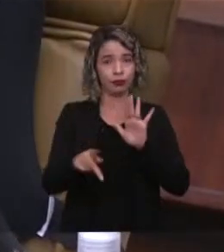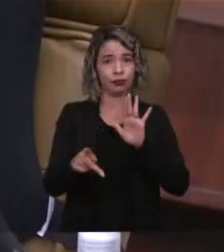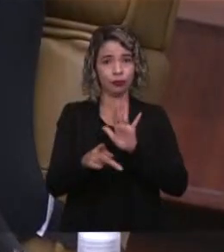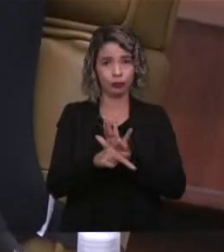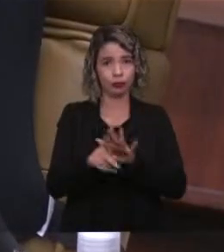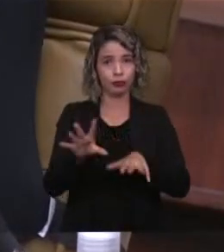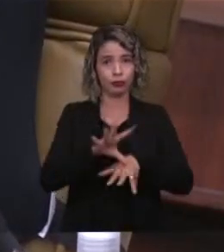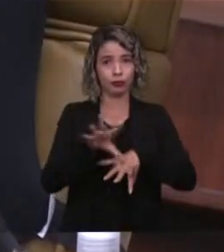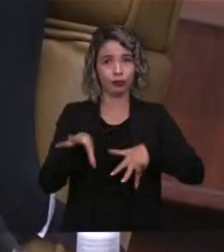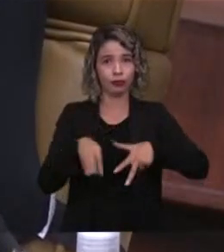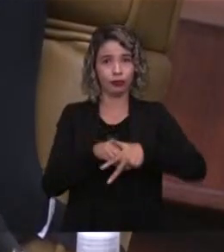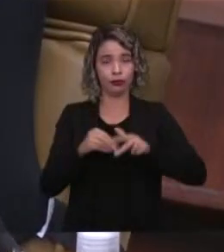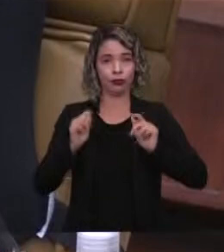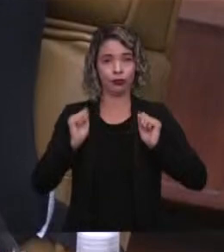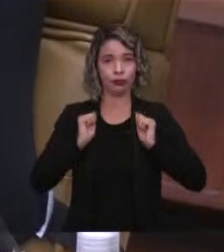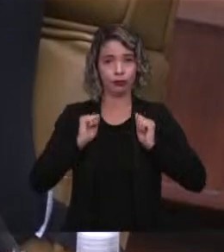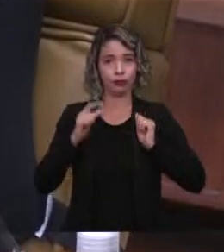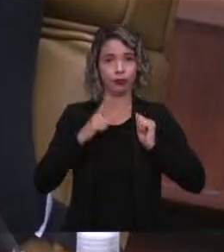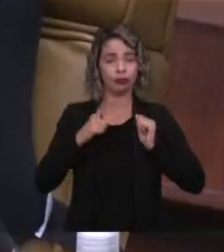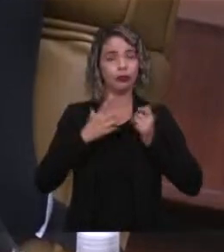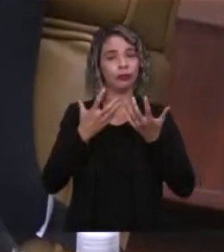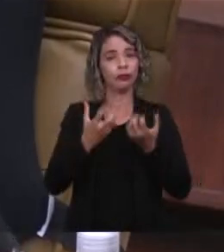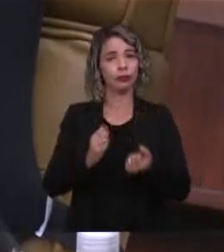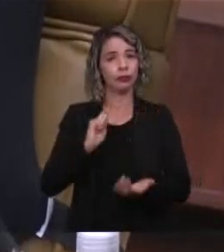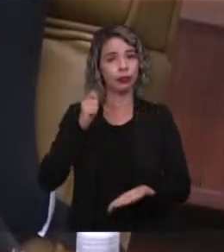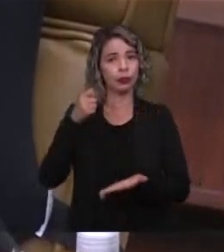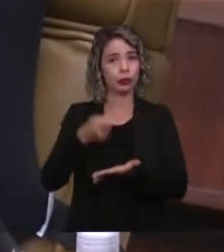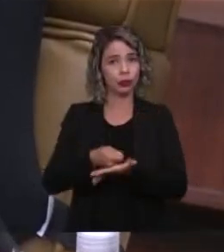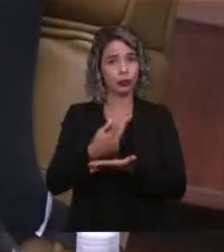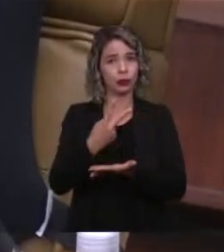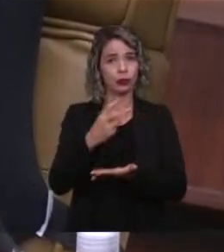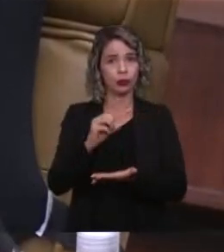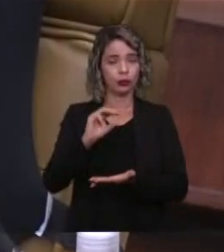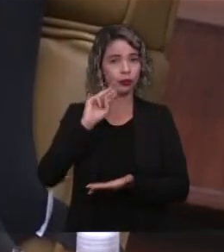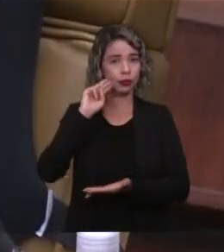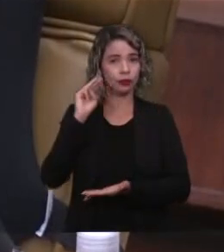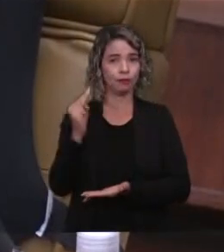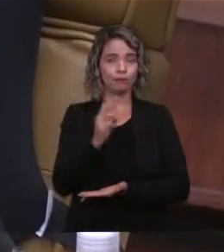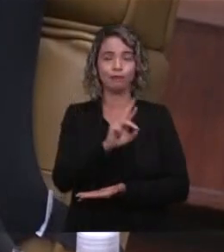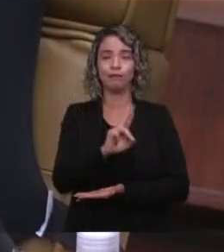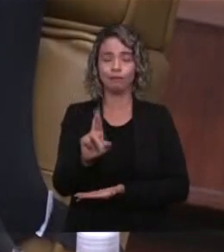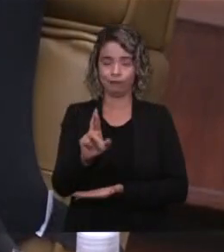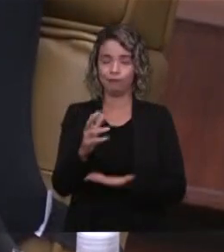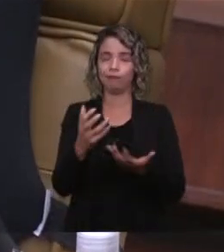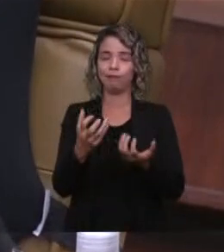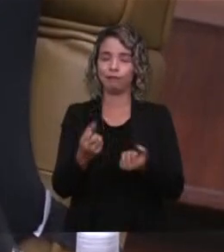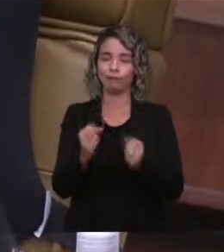passiva, reconhece um pagamento de valores de 20 milhões de reais.